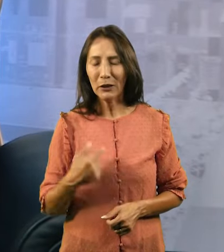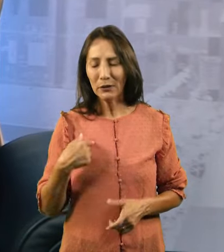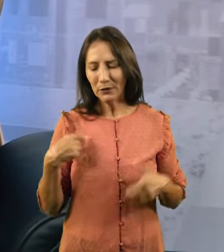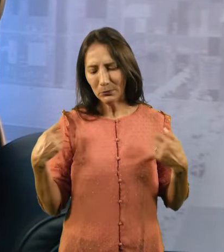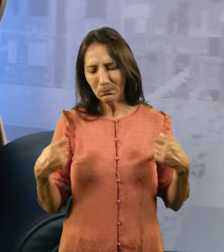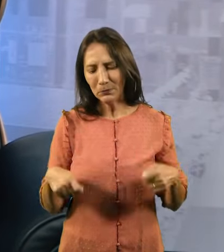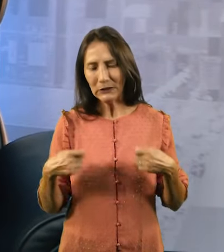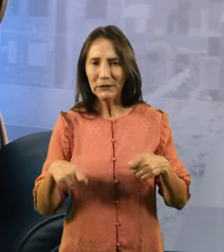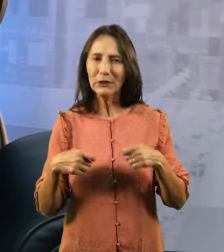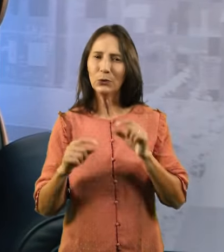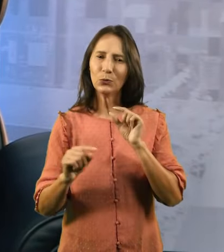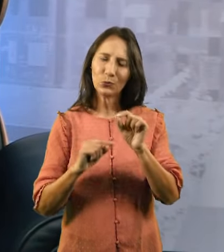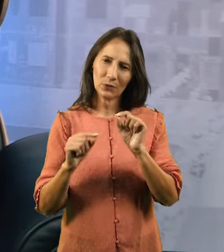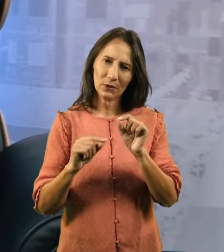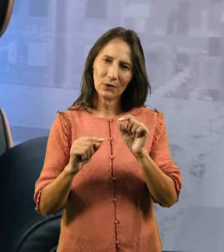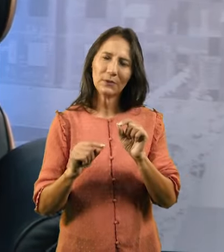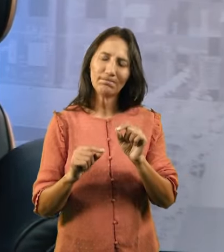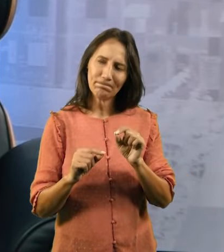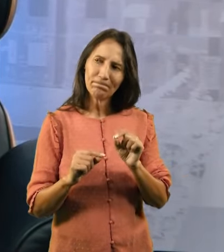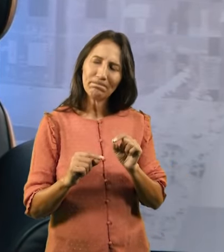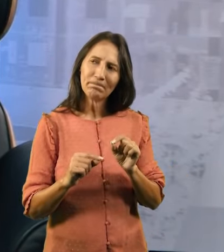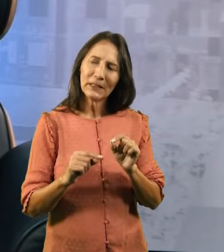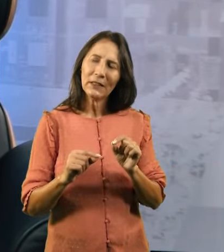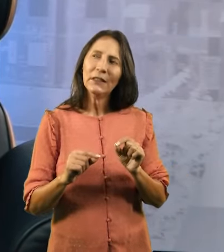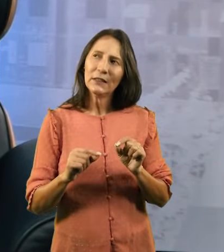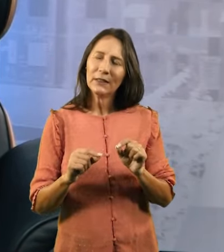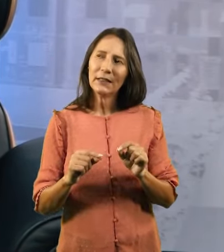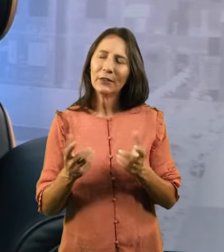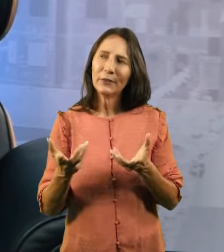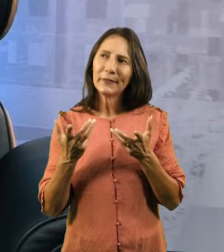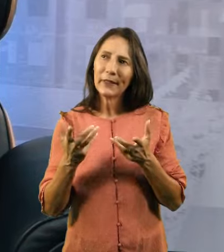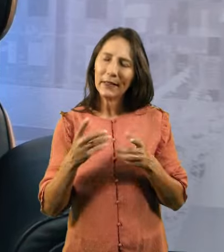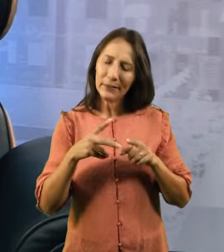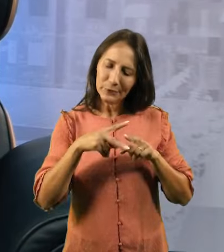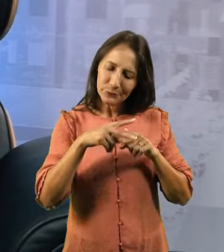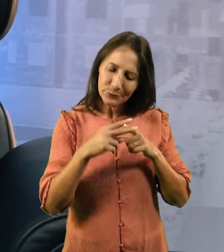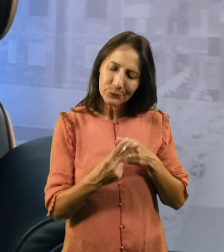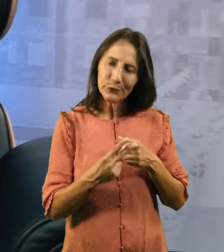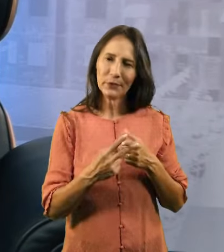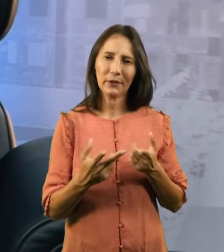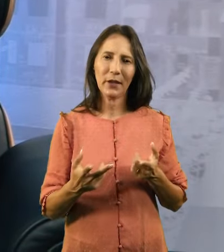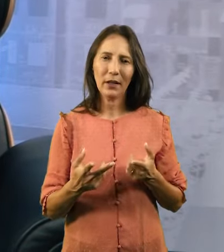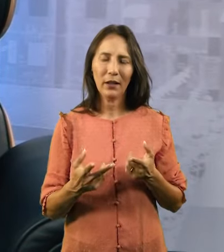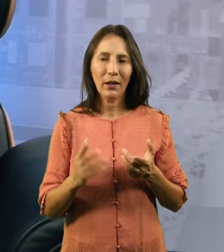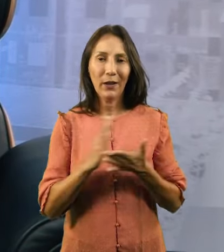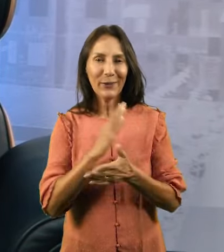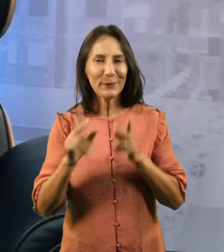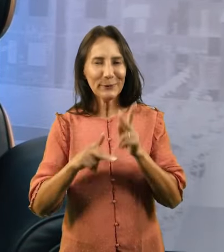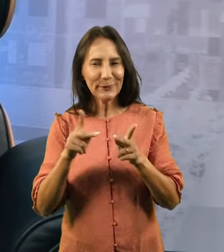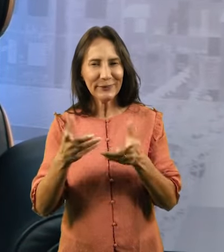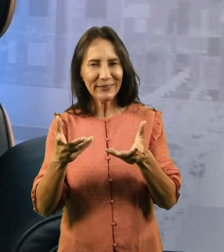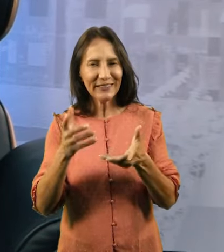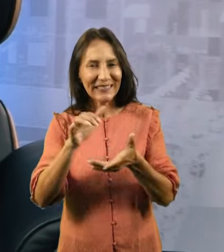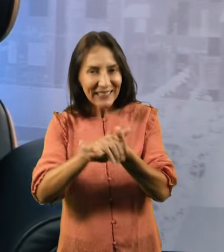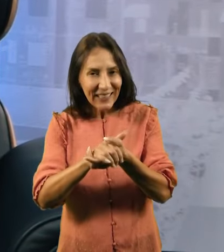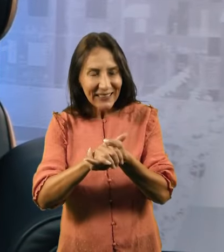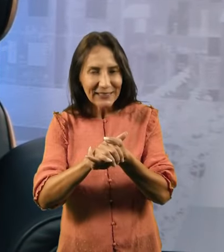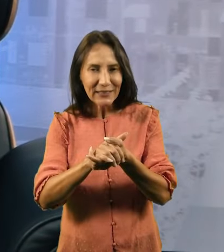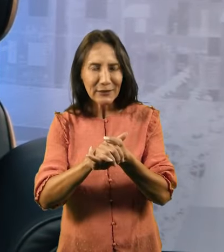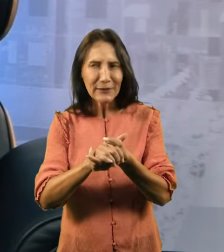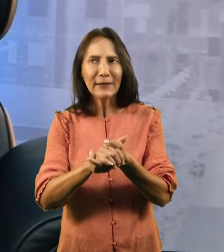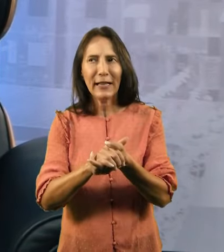estar disposto a consertar. Porque muitas pessoas casam para ser felizes. E não é